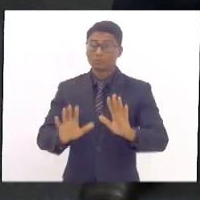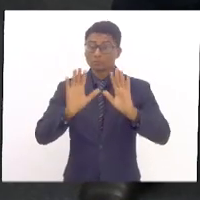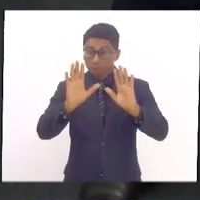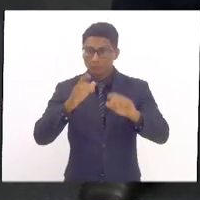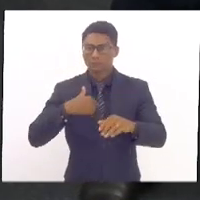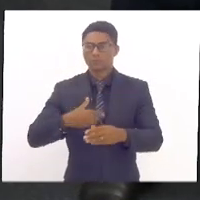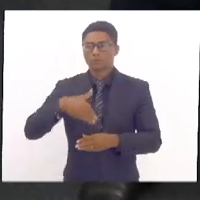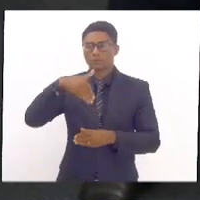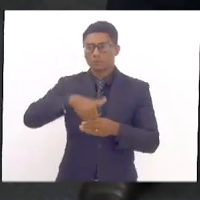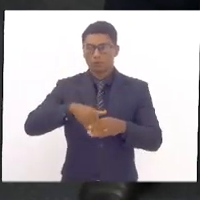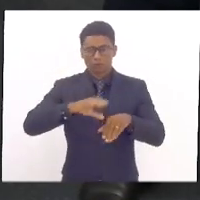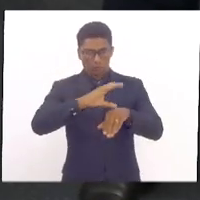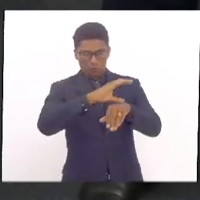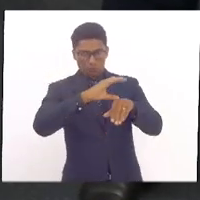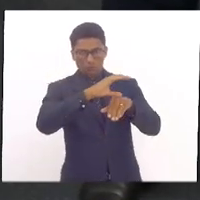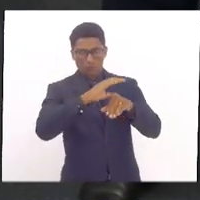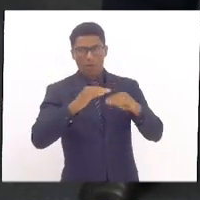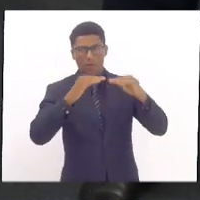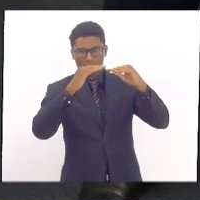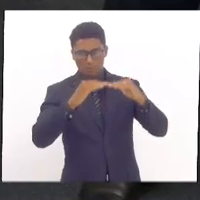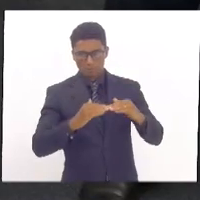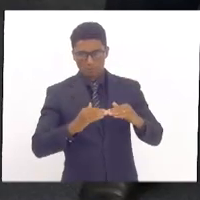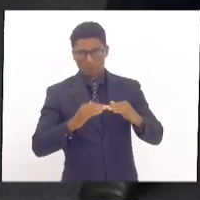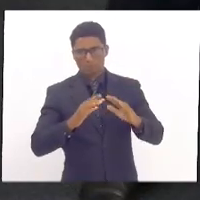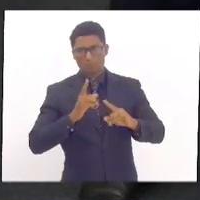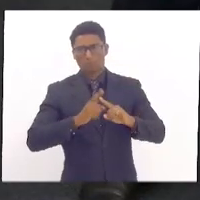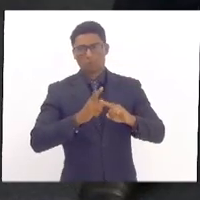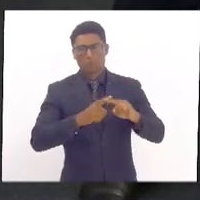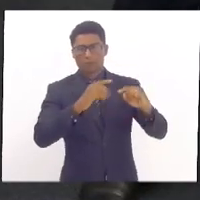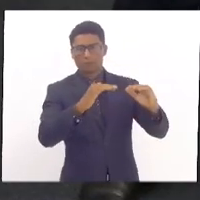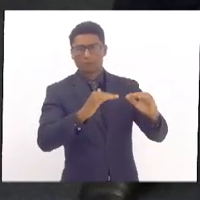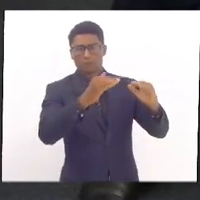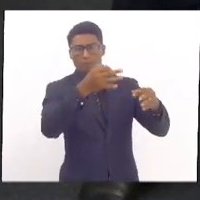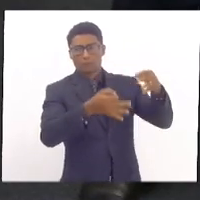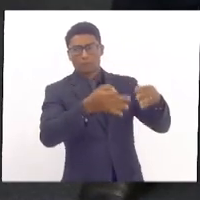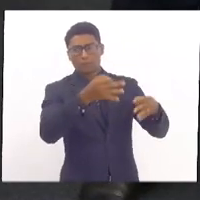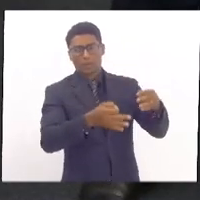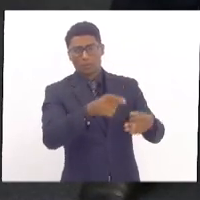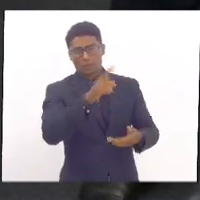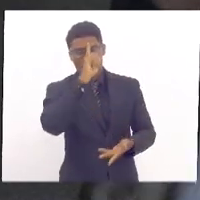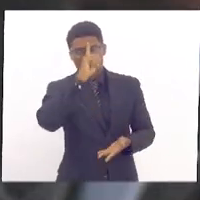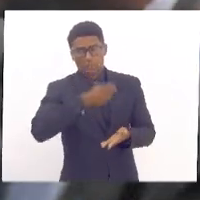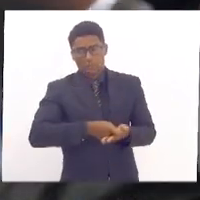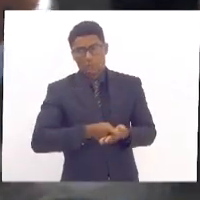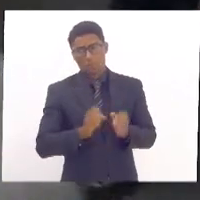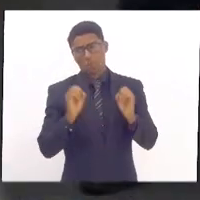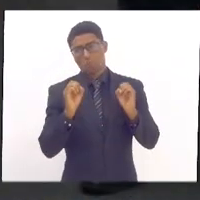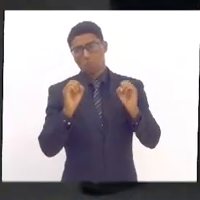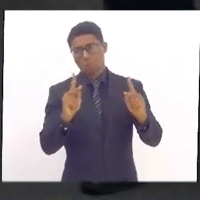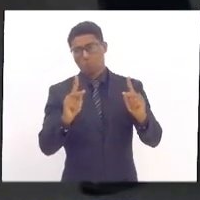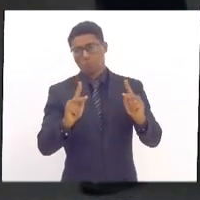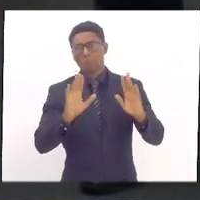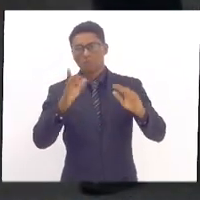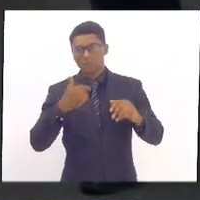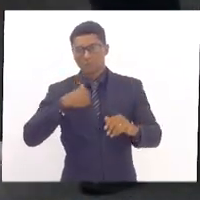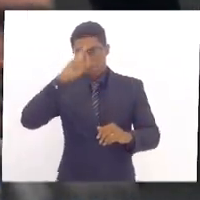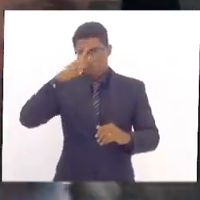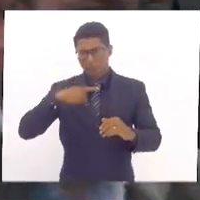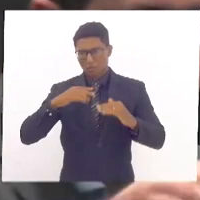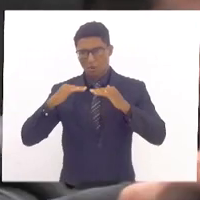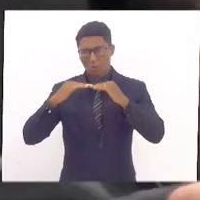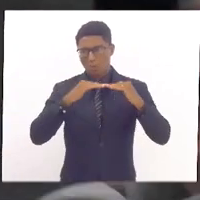constitucionalidade, consoante a decisão do Supremo Tribunal Federal, mas sem nenhuma concordância de